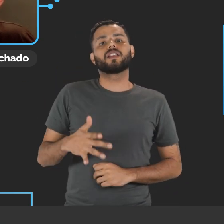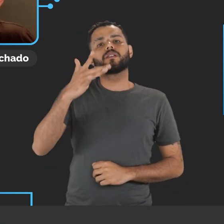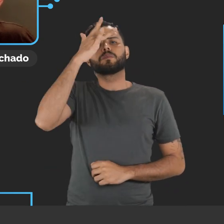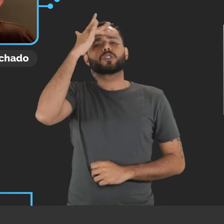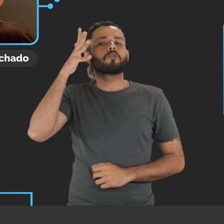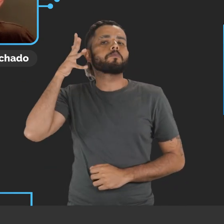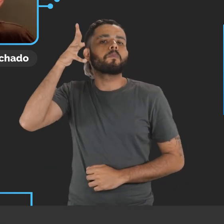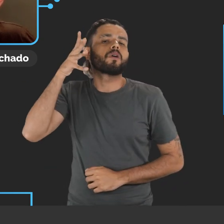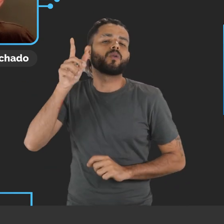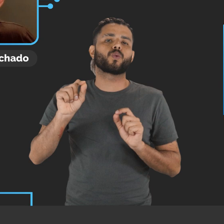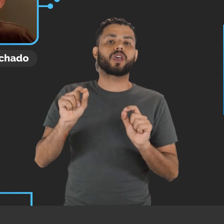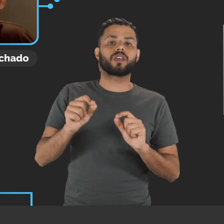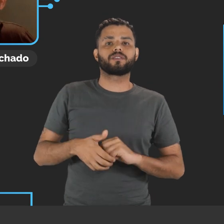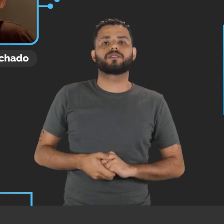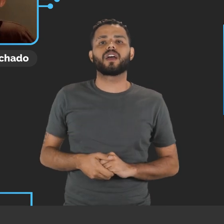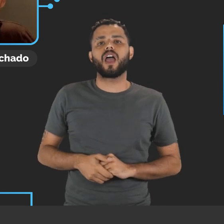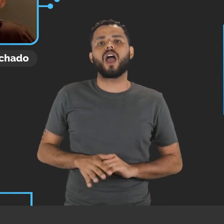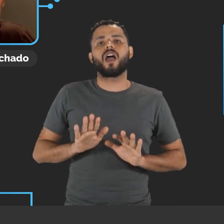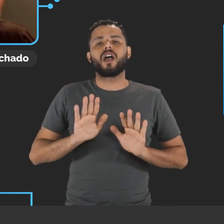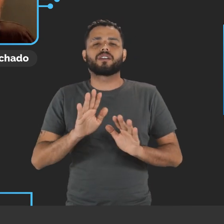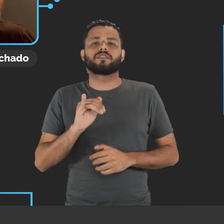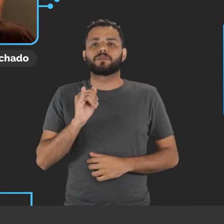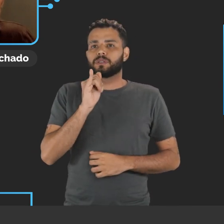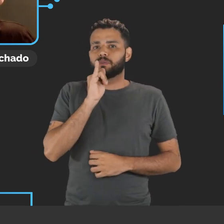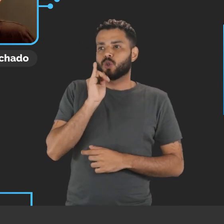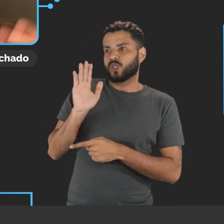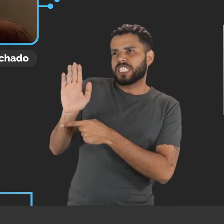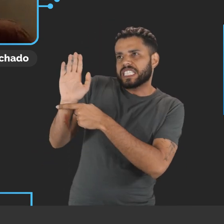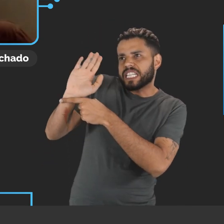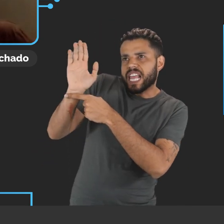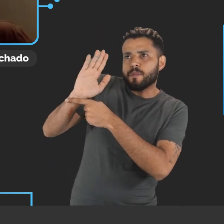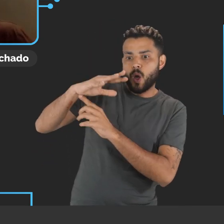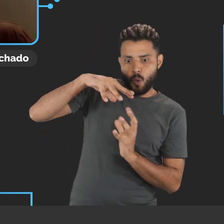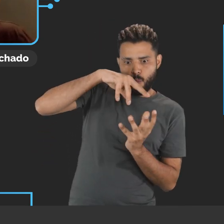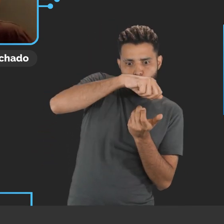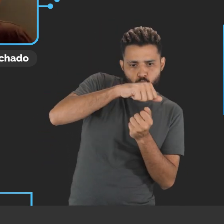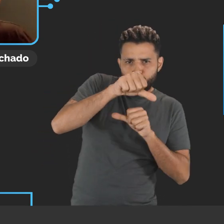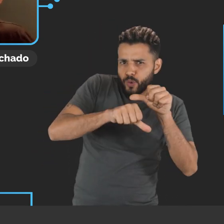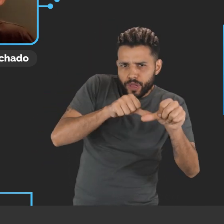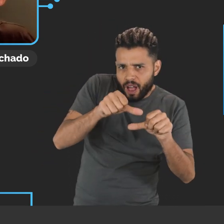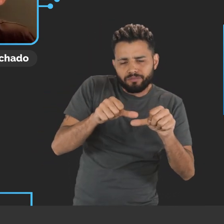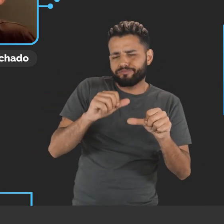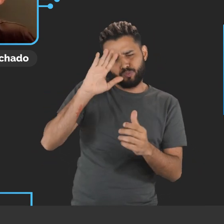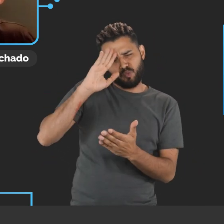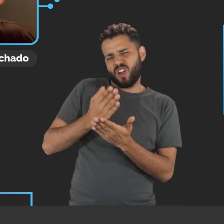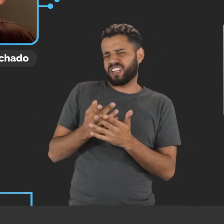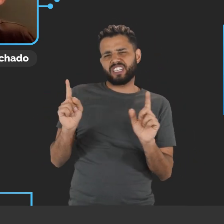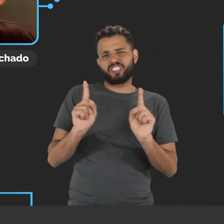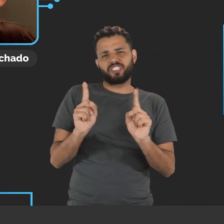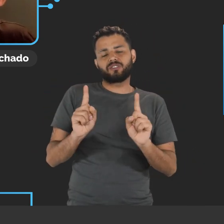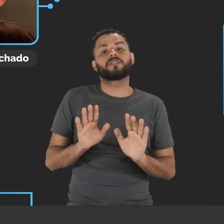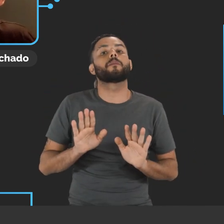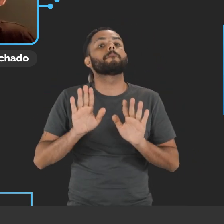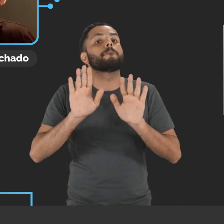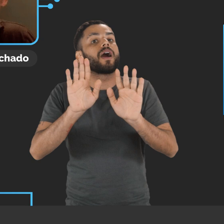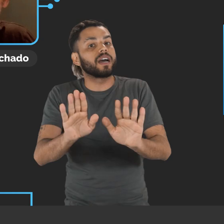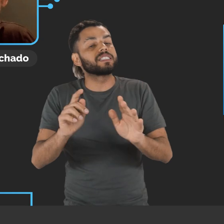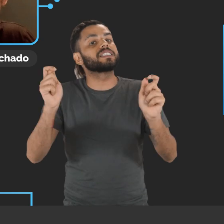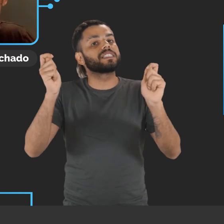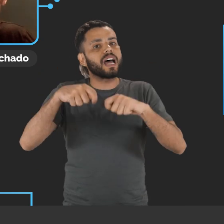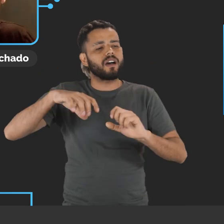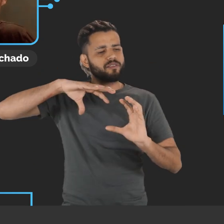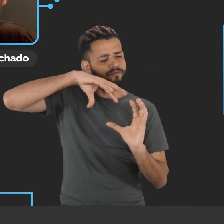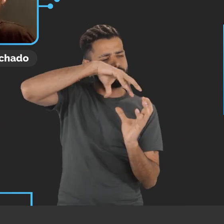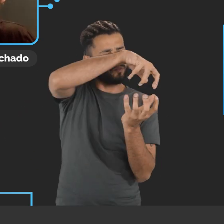pessoa falou que não acreditava que o cinema pudesse mudar o mundo, né? Mas ele podia mudar a visão